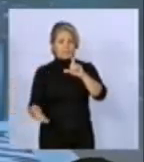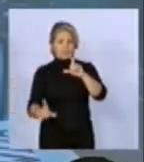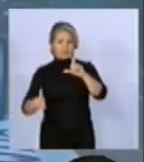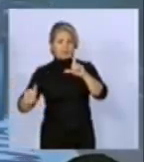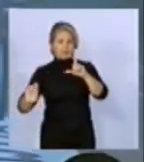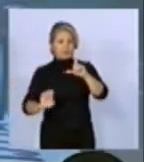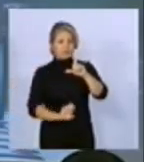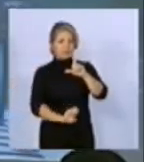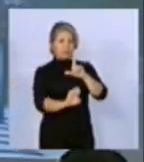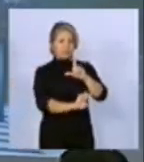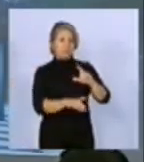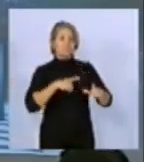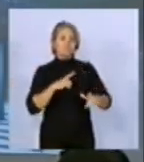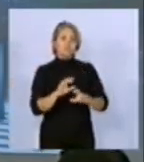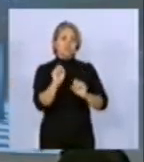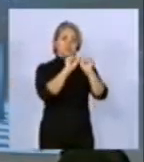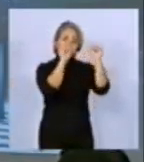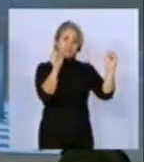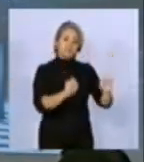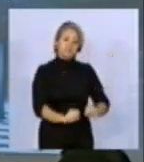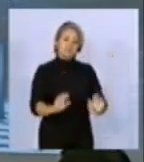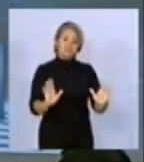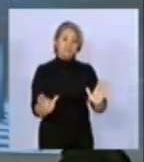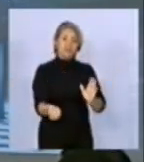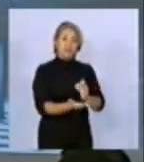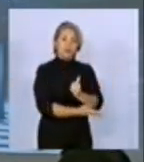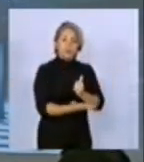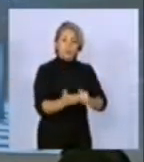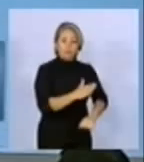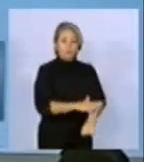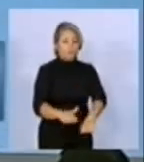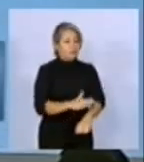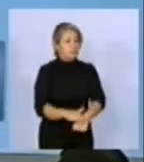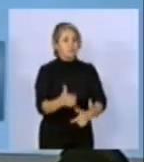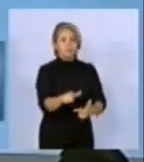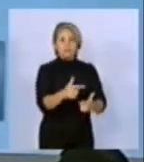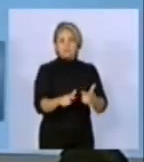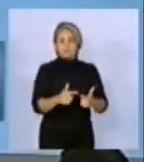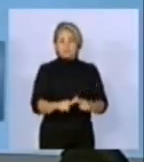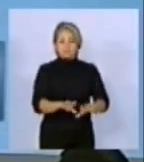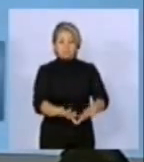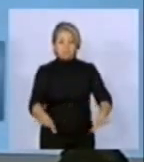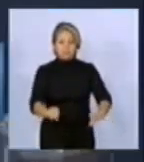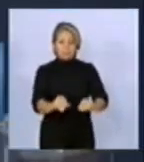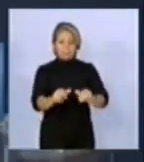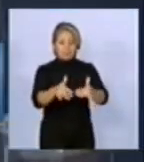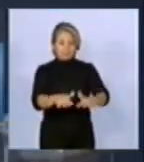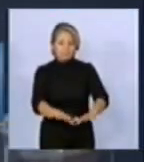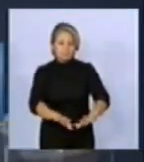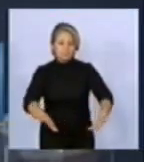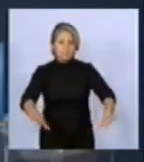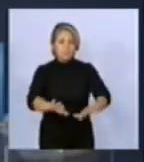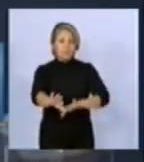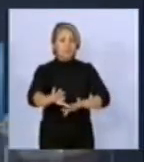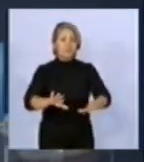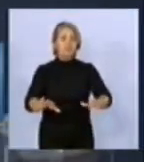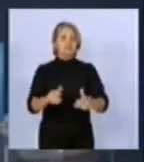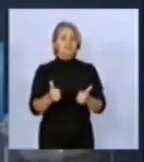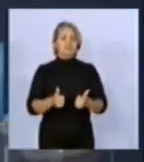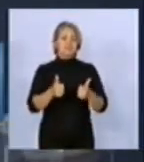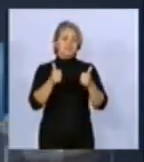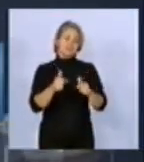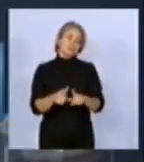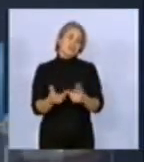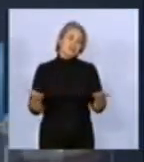esquerdo é a área sistematizada já colhida vendo que não tem nenhum problema de erosão Obrigado eh como mensagem final a colheita